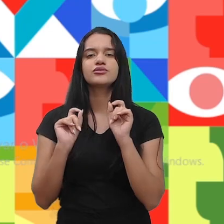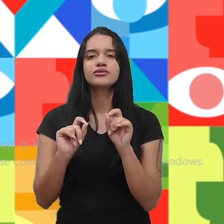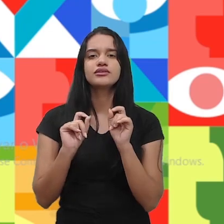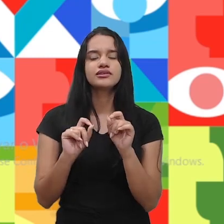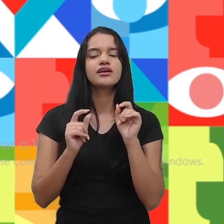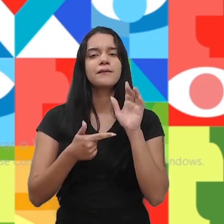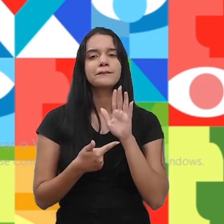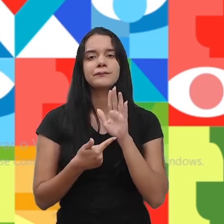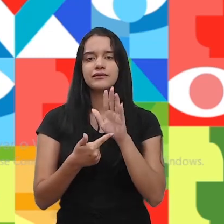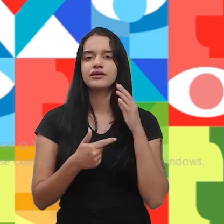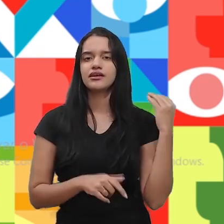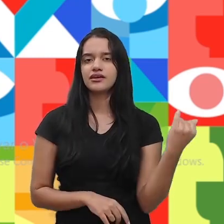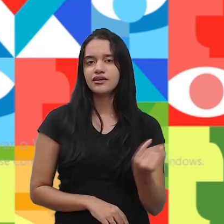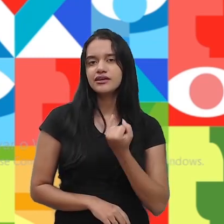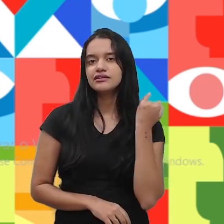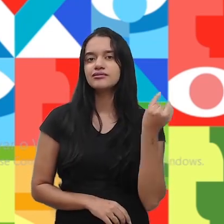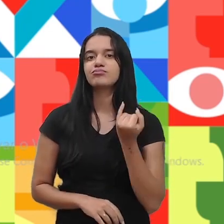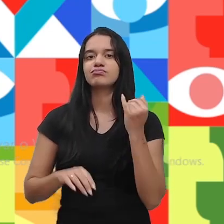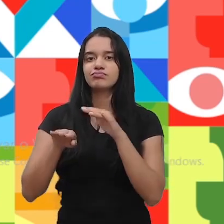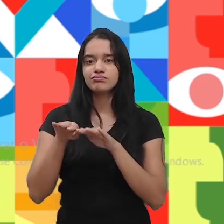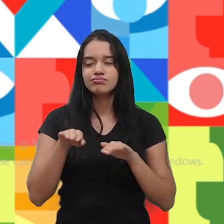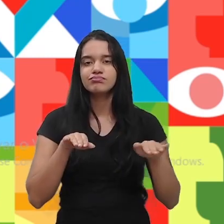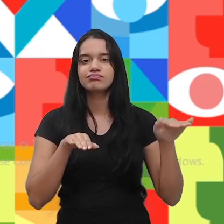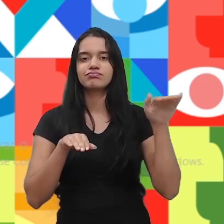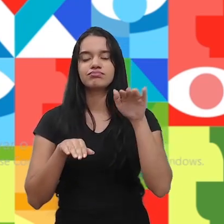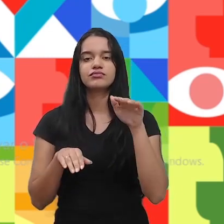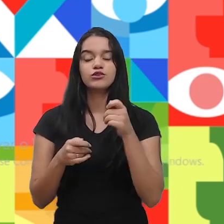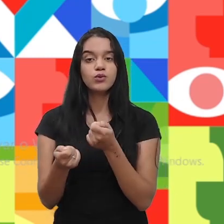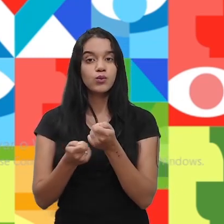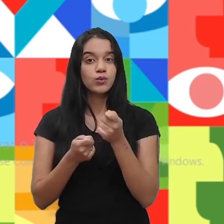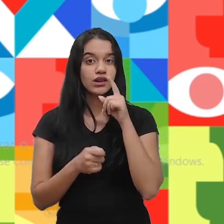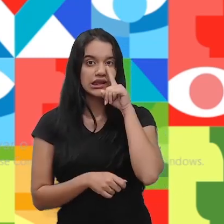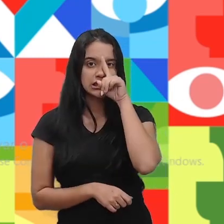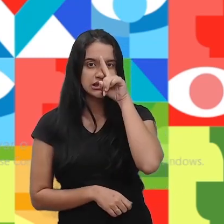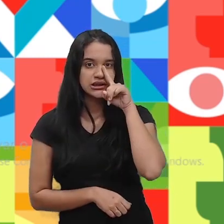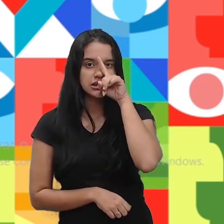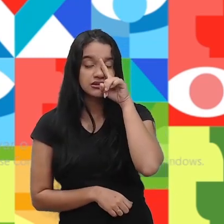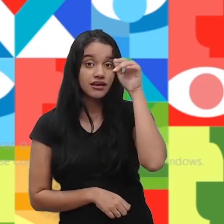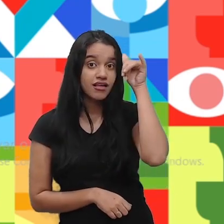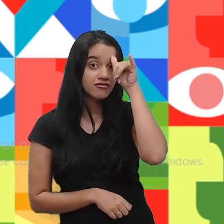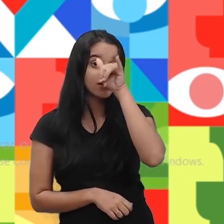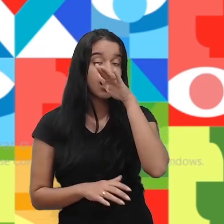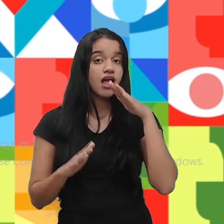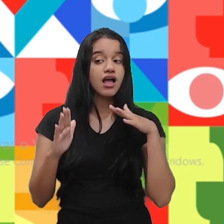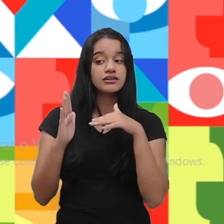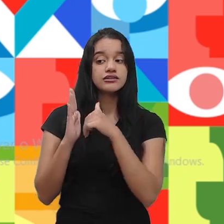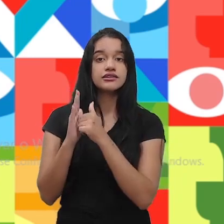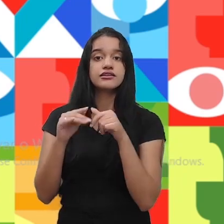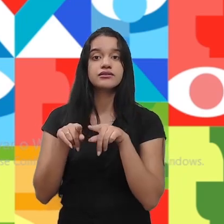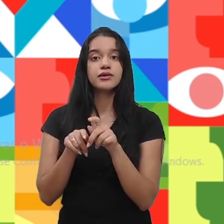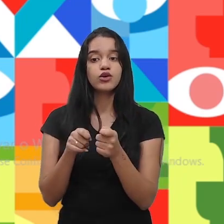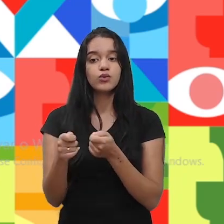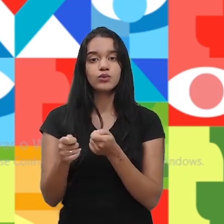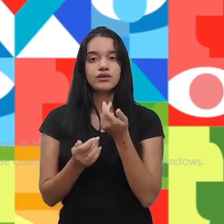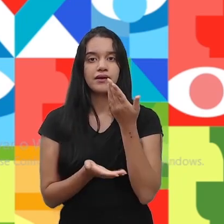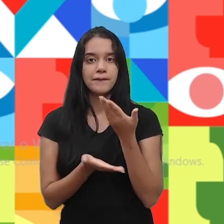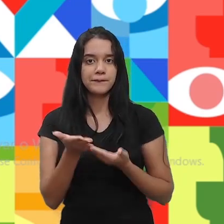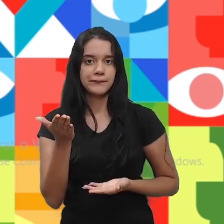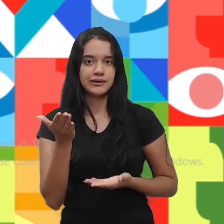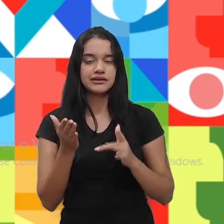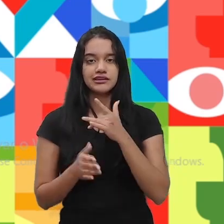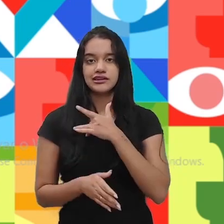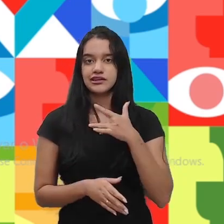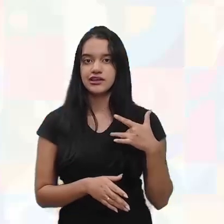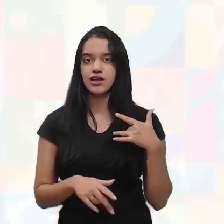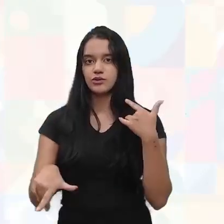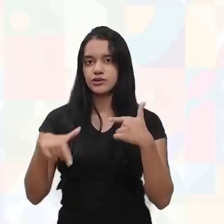apresentar a importância da hierarquia das medidas de controle de risco na prevenção de acidentes e controle de perdas em saúde e segurança